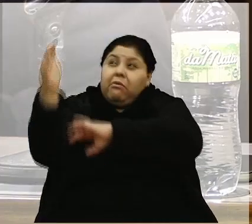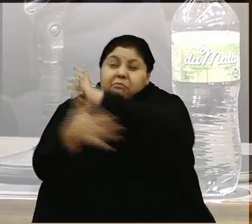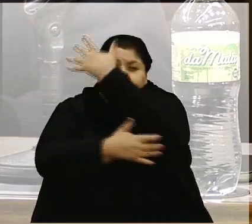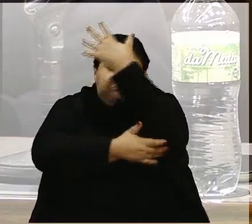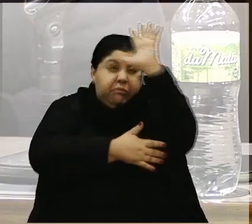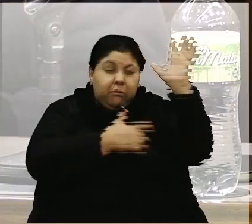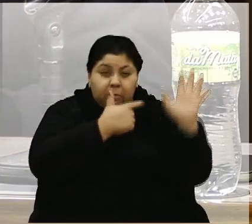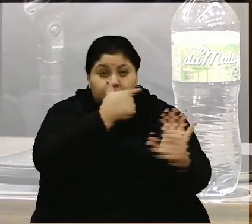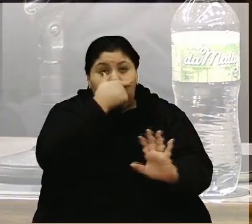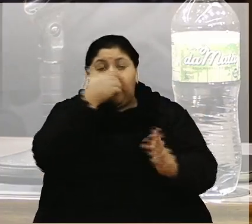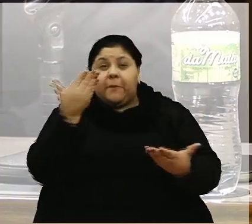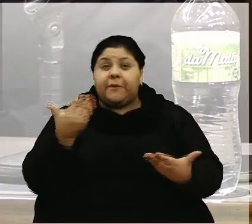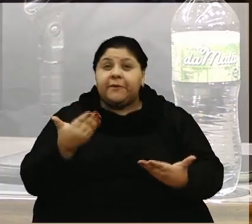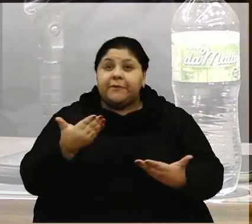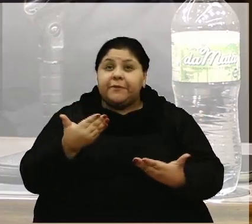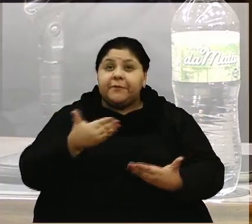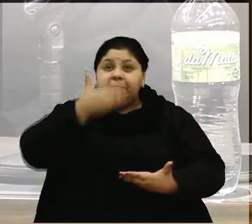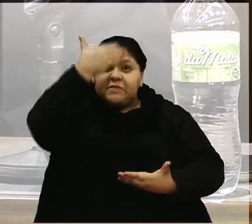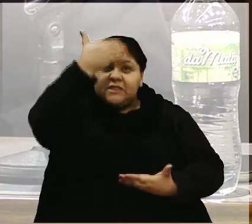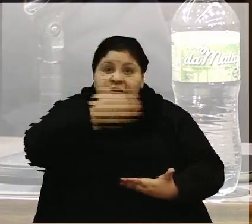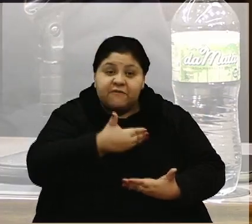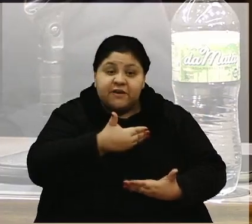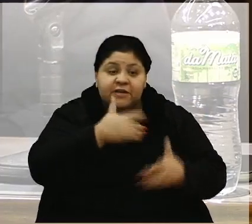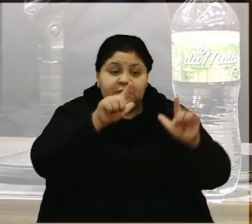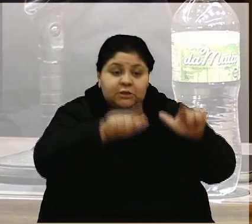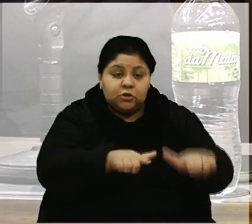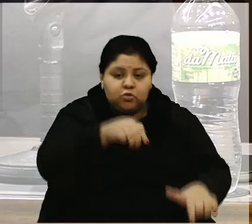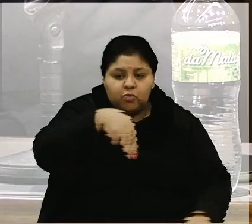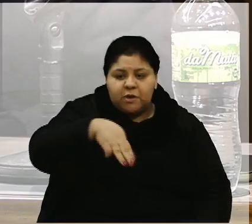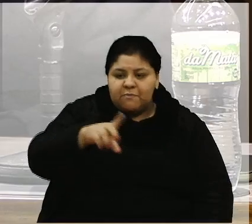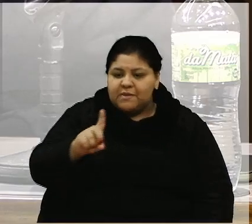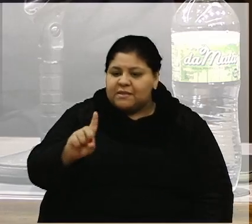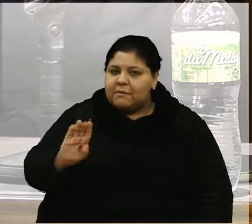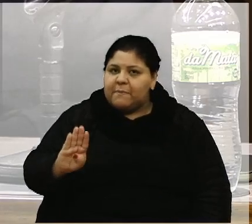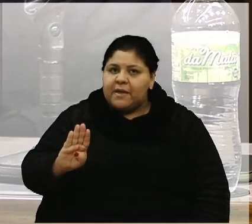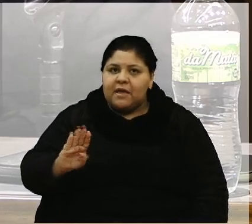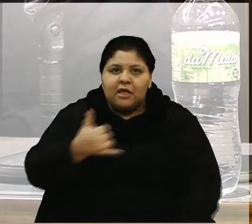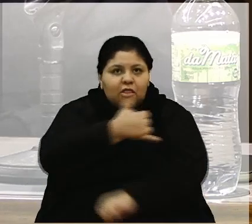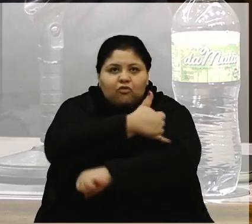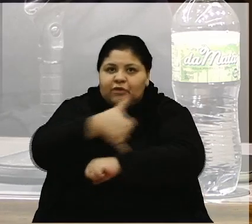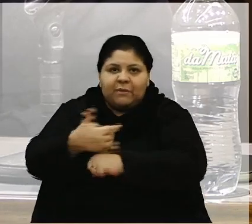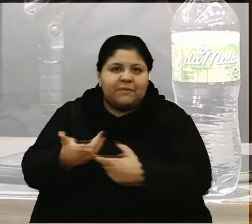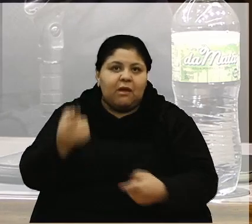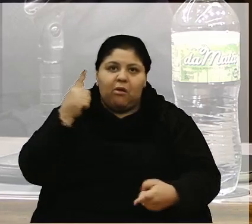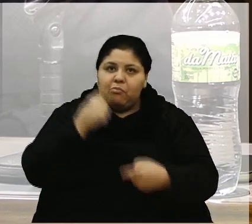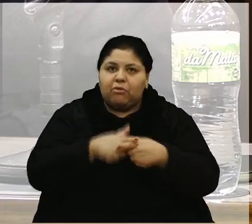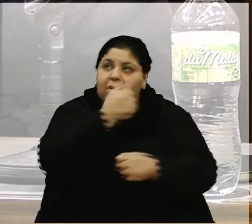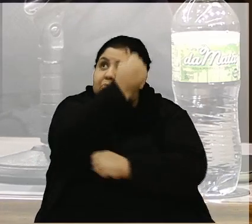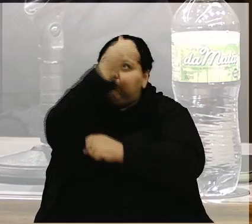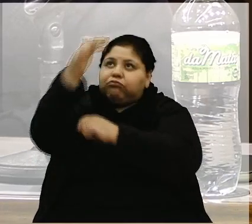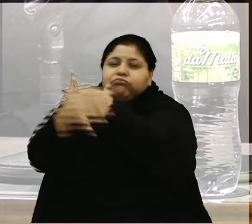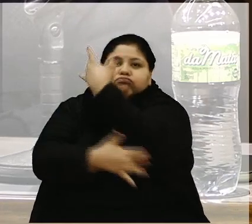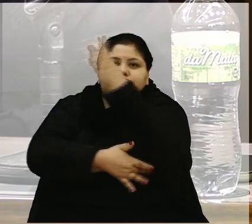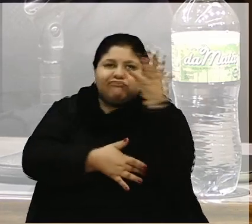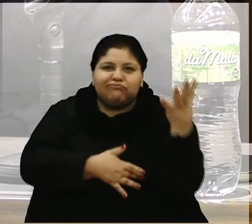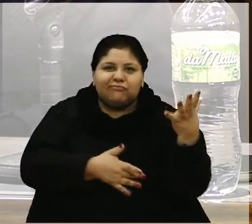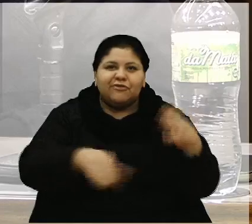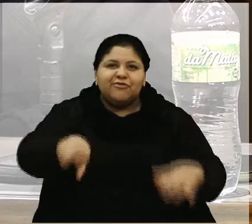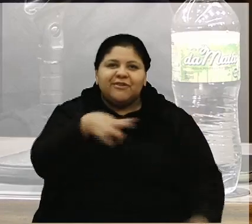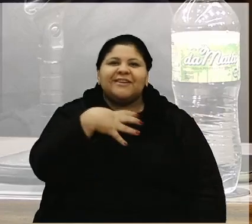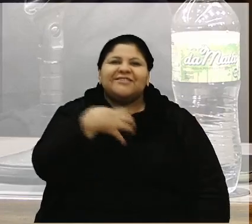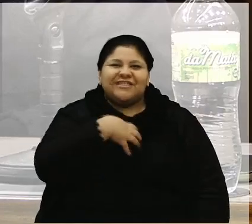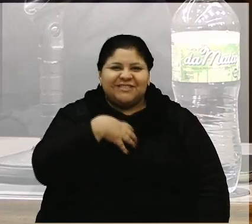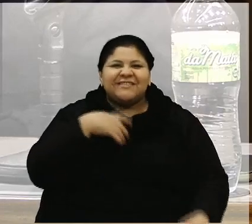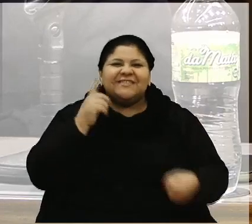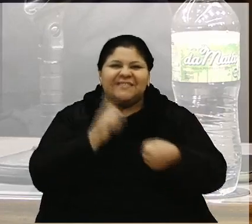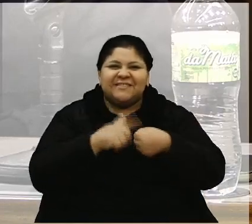Vai na frente da sede do seu partido MDB, tu não consegue passar porque é mato para tudo quanto é lado. Então, vereador, o que a gente sente na nossa cidade é uma